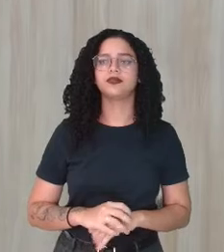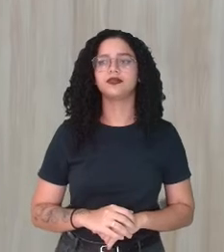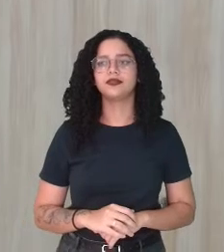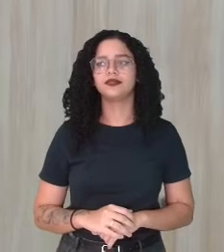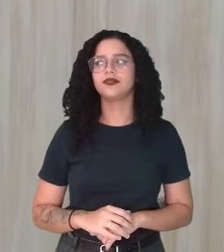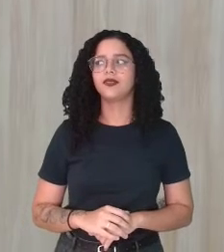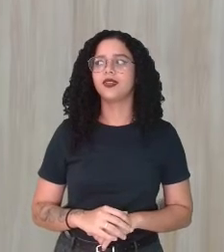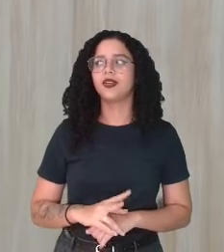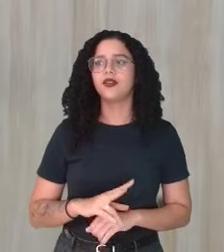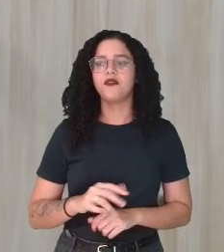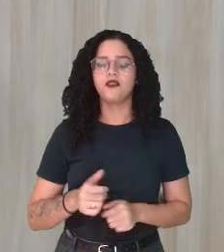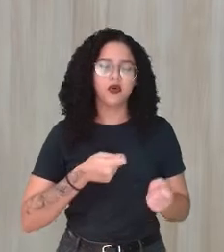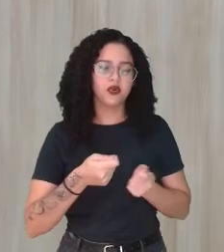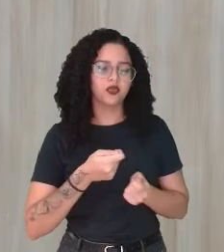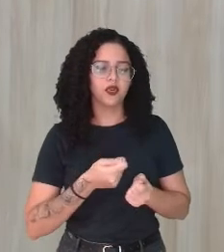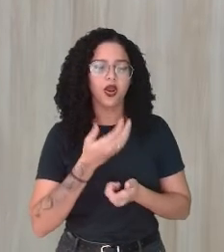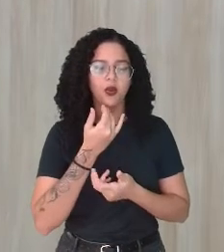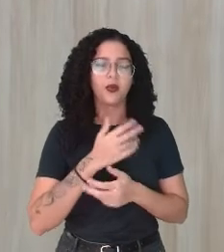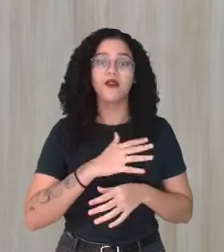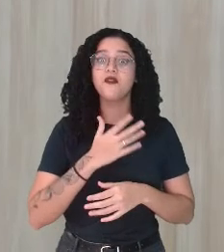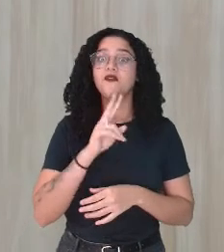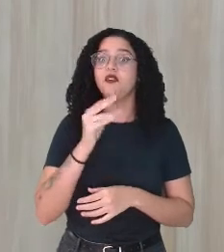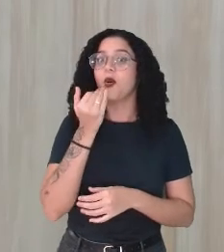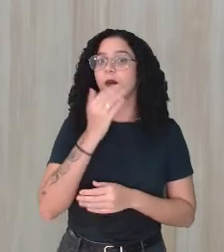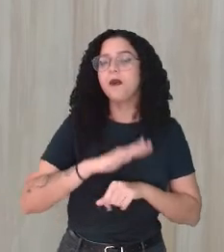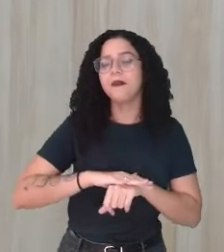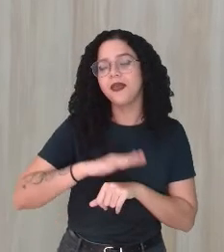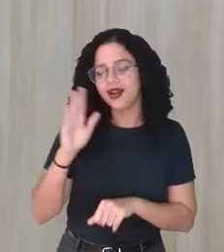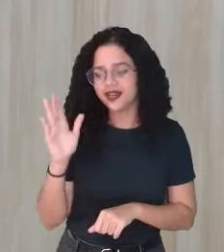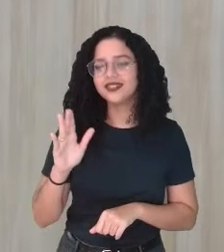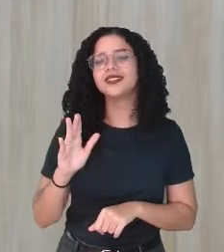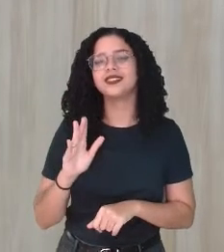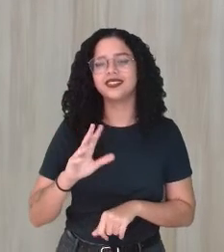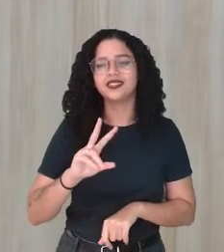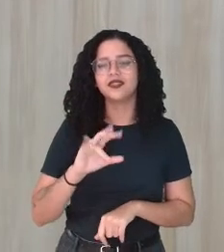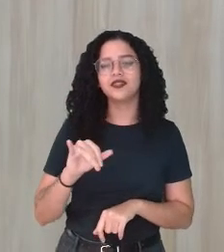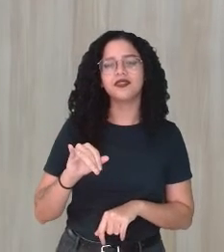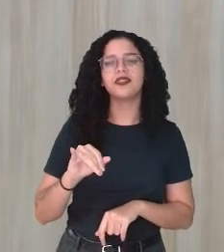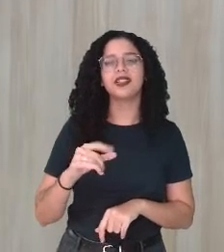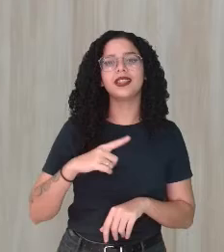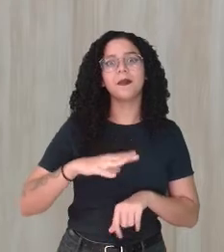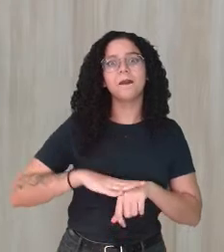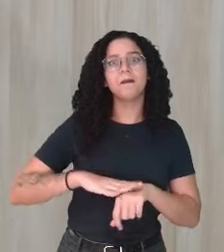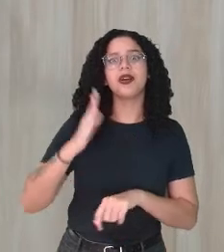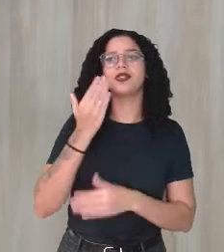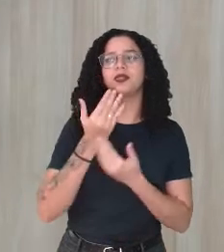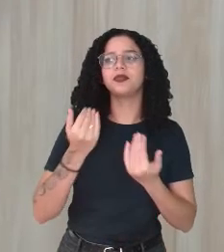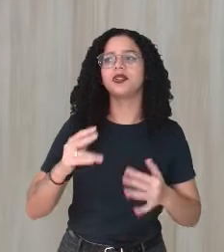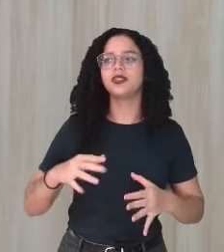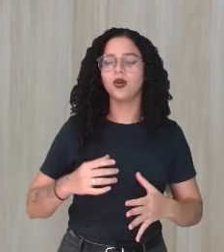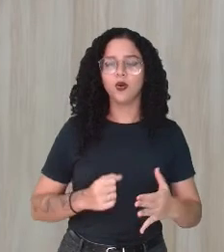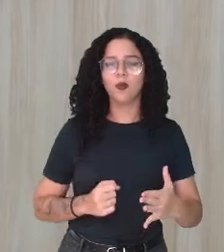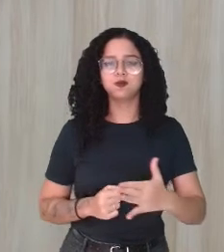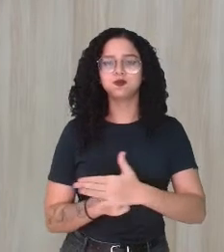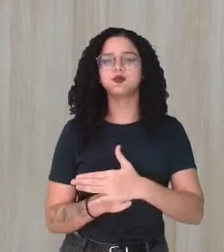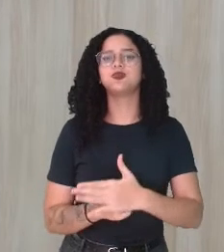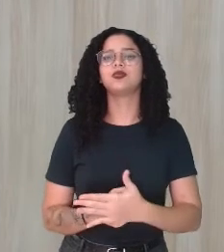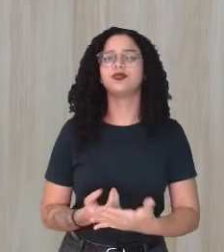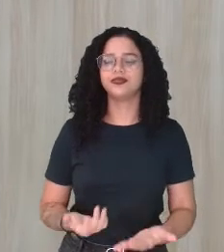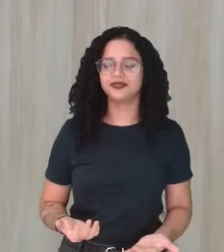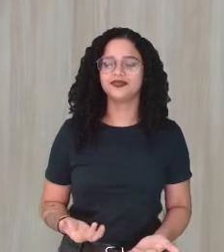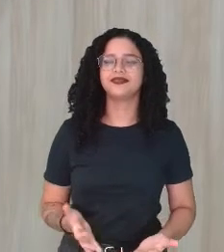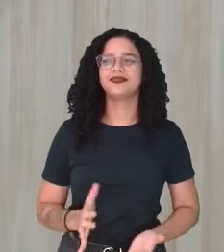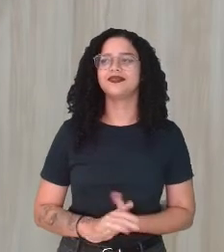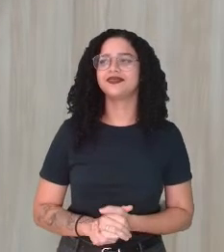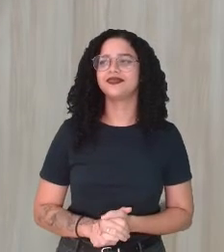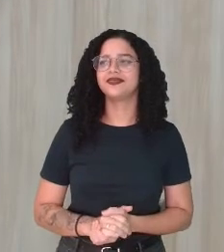desse controle. Ela vai se alimentar mais, ela vai ter mais comida. Então, ela vai encher a barriga mais vezes, né,